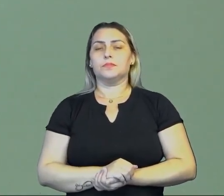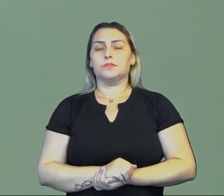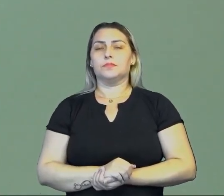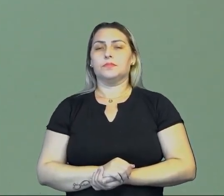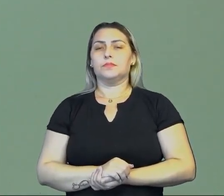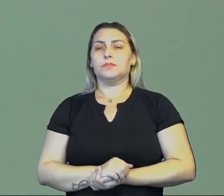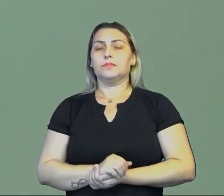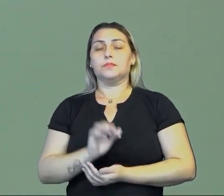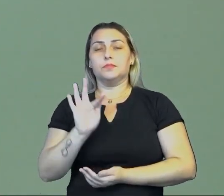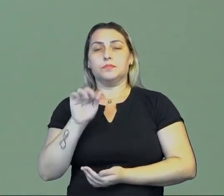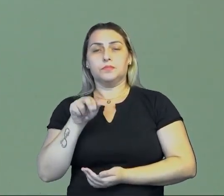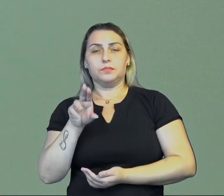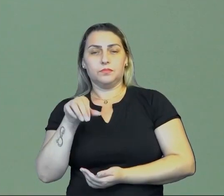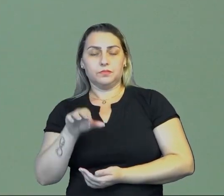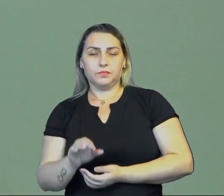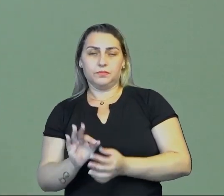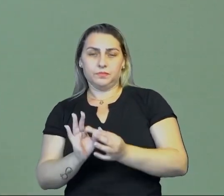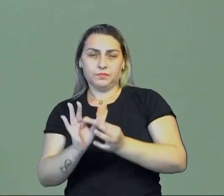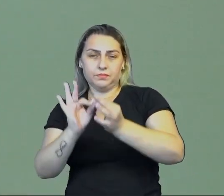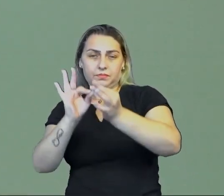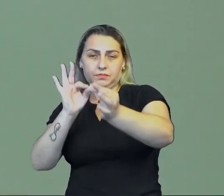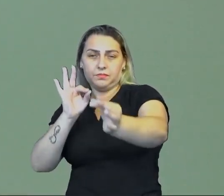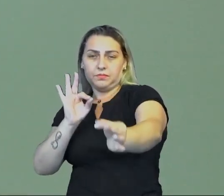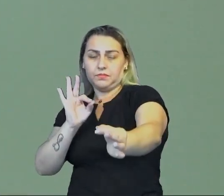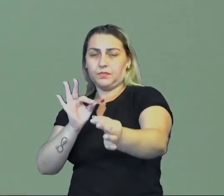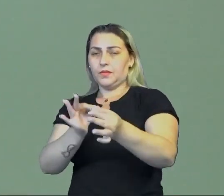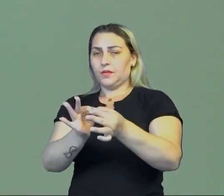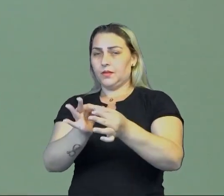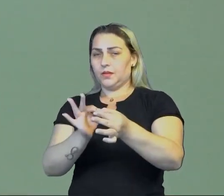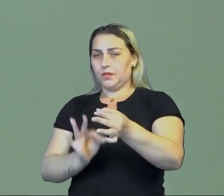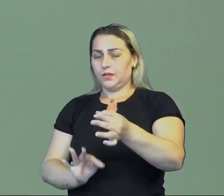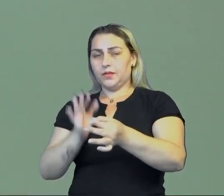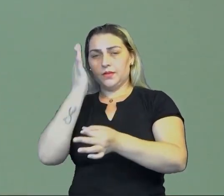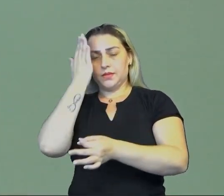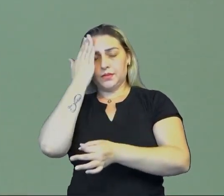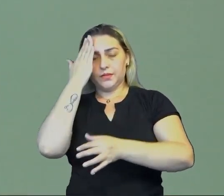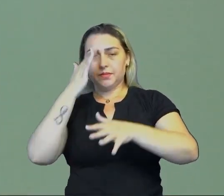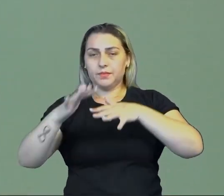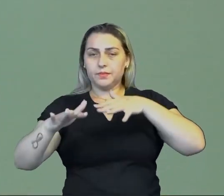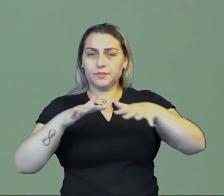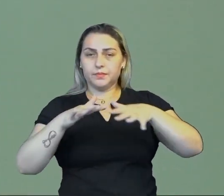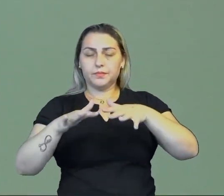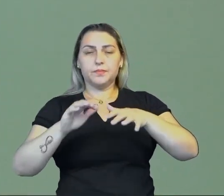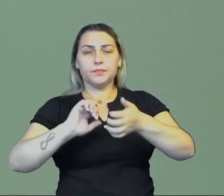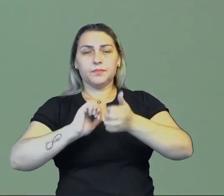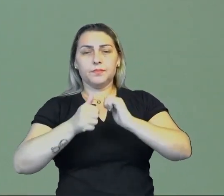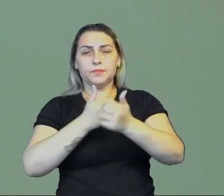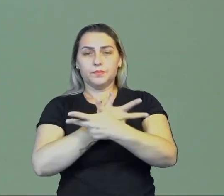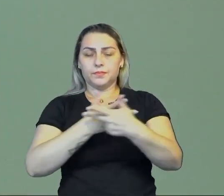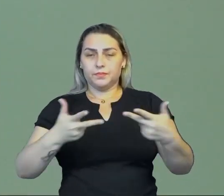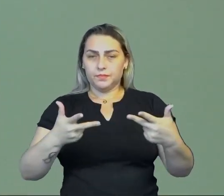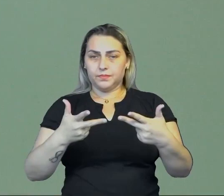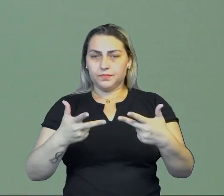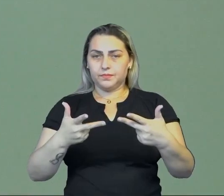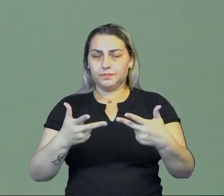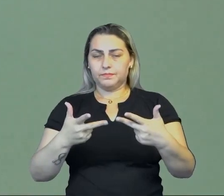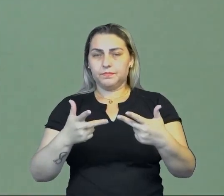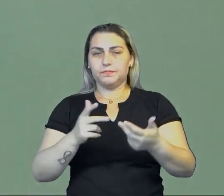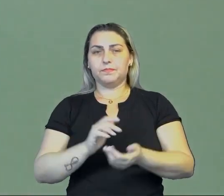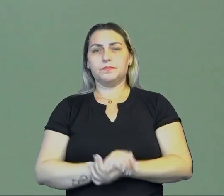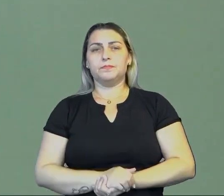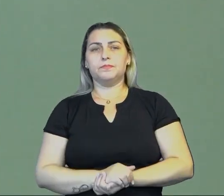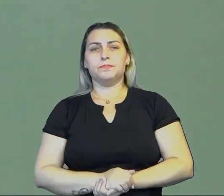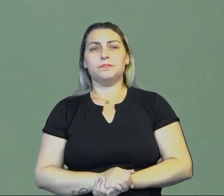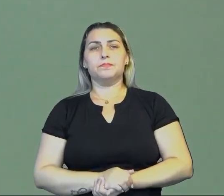é uma distância fundo distância é um pouco mais longa e a gente vai compreender nessas dinâmicas do atletismo é só isso de forma